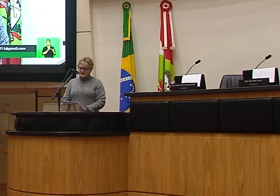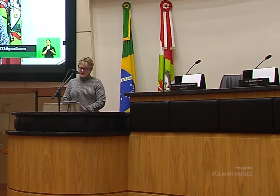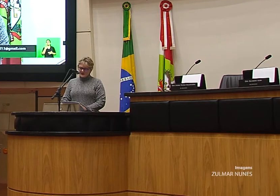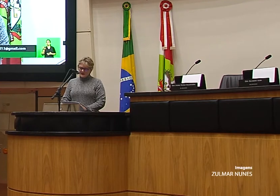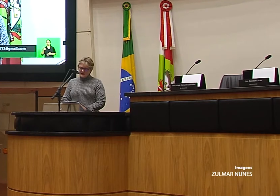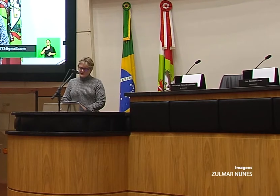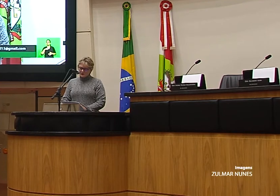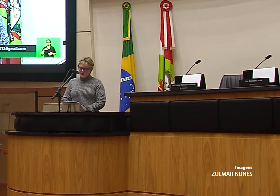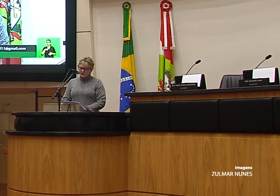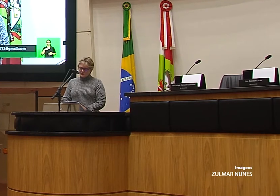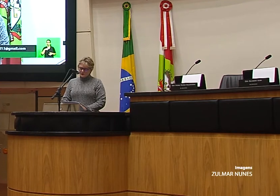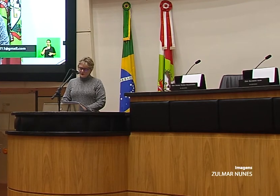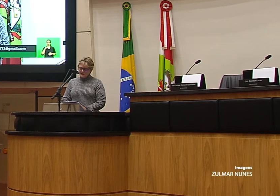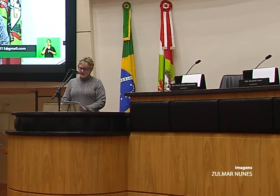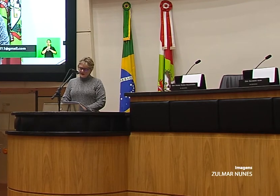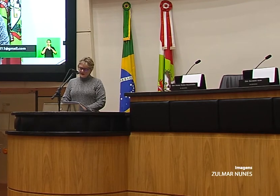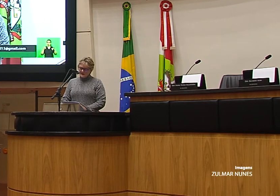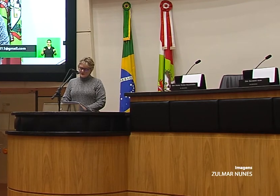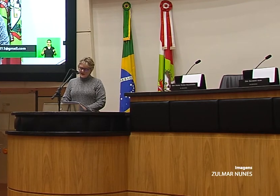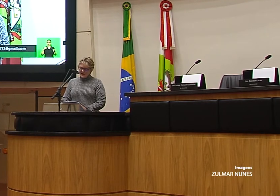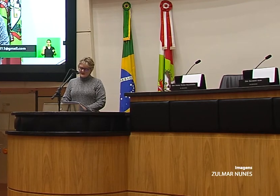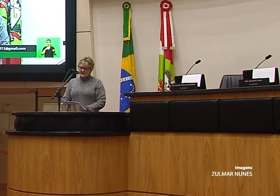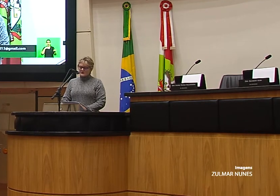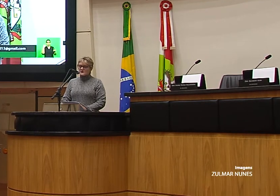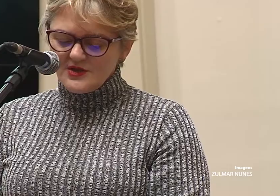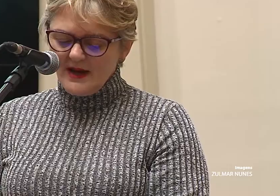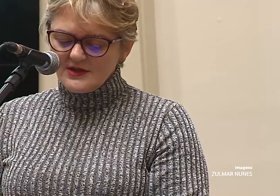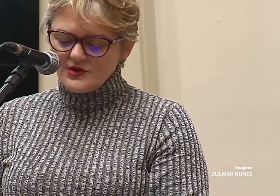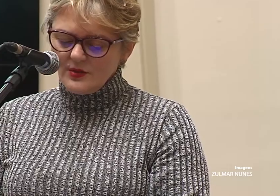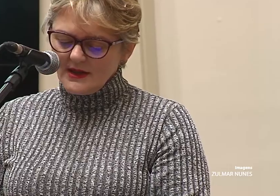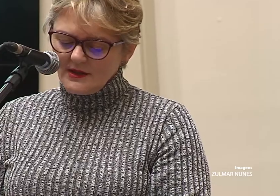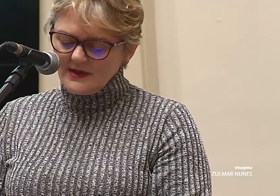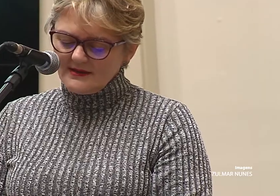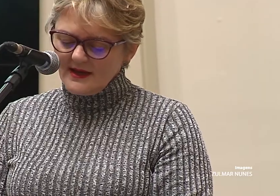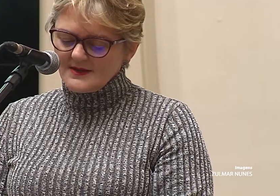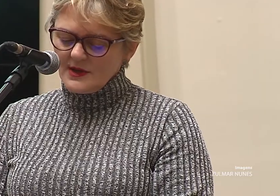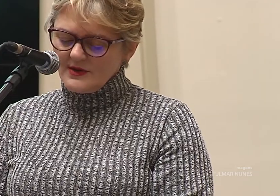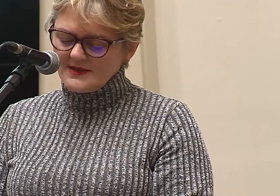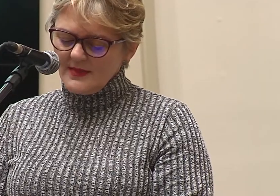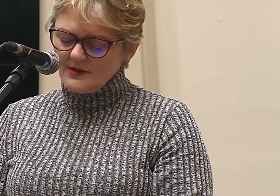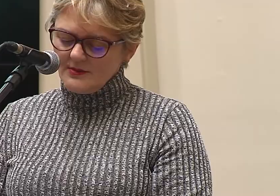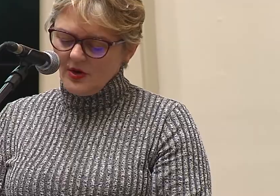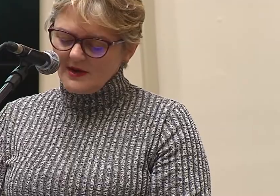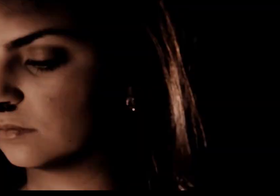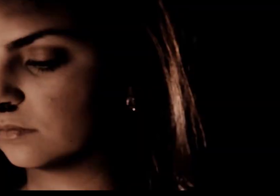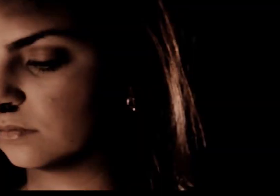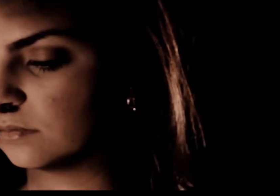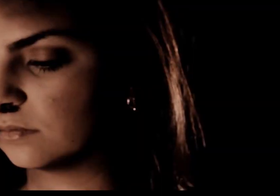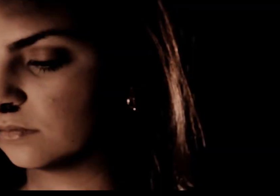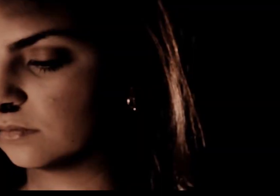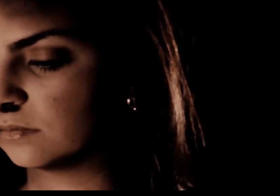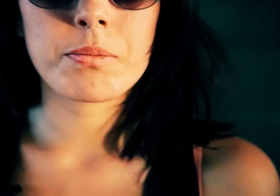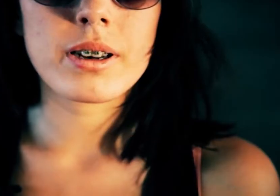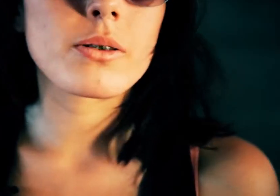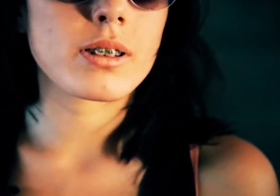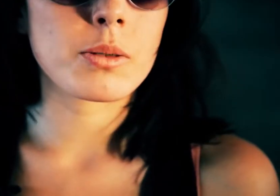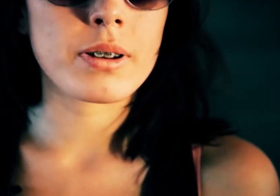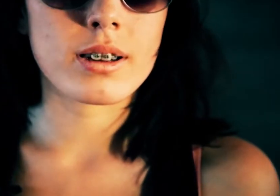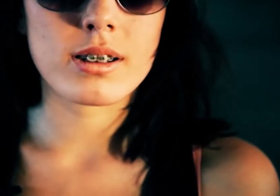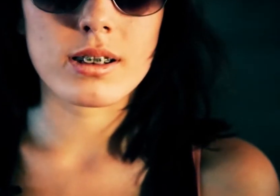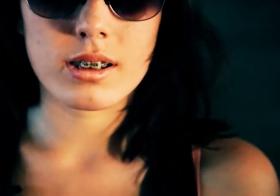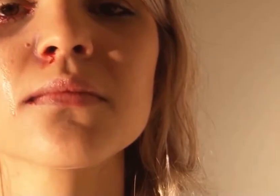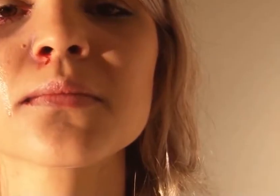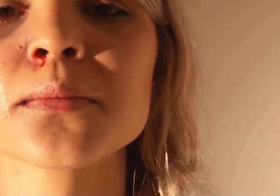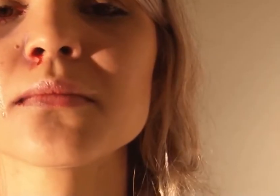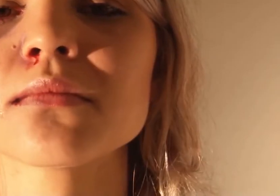Na sessão de quinta-feira, a violência contra mulheres esteve em pauta. A deputada Luciane Carminati revelou dados que mostram o aumento do número